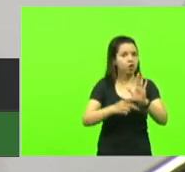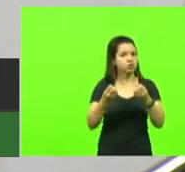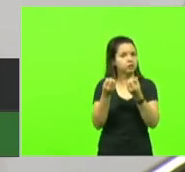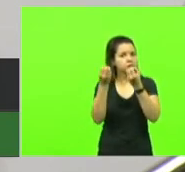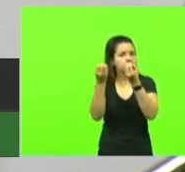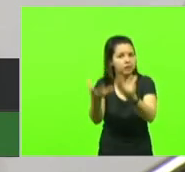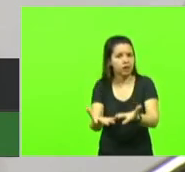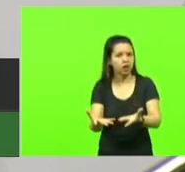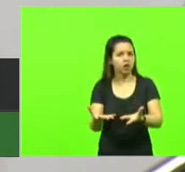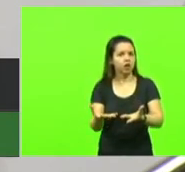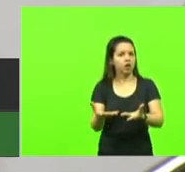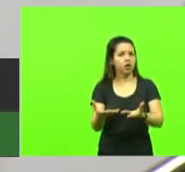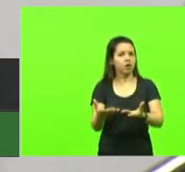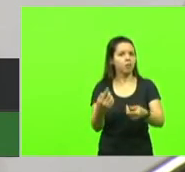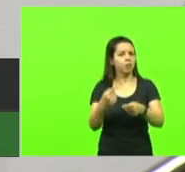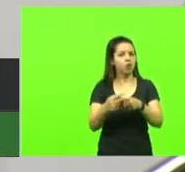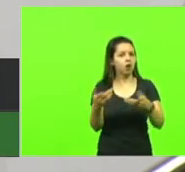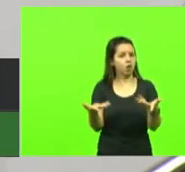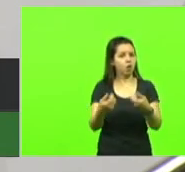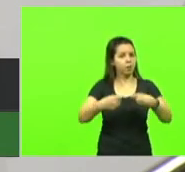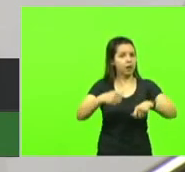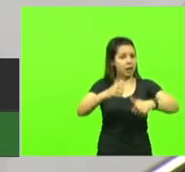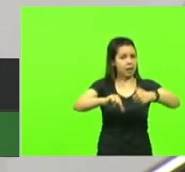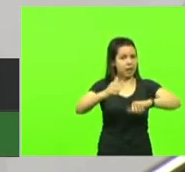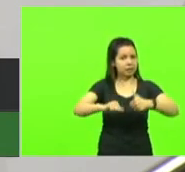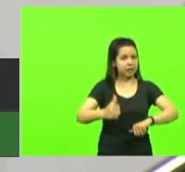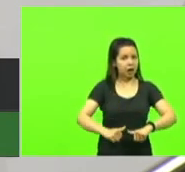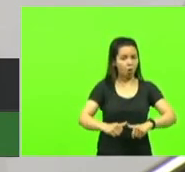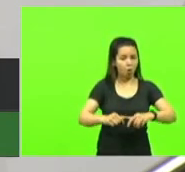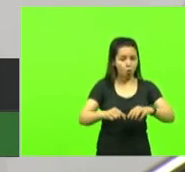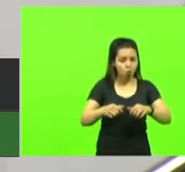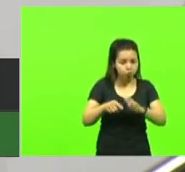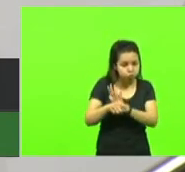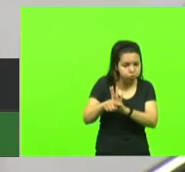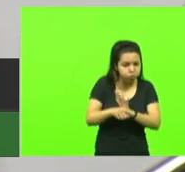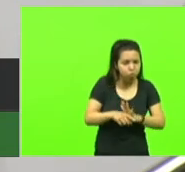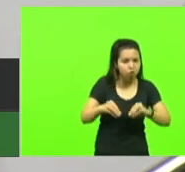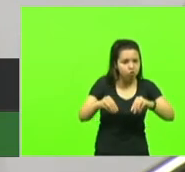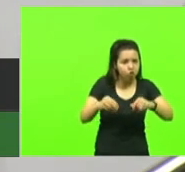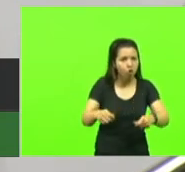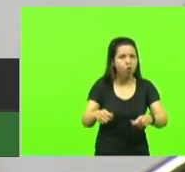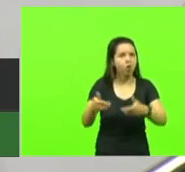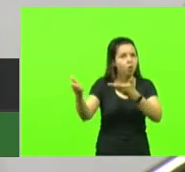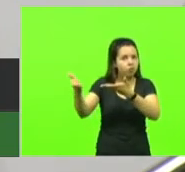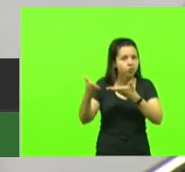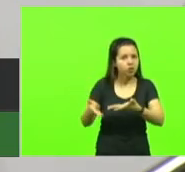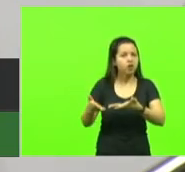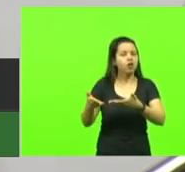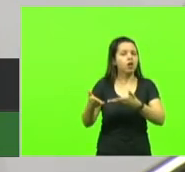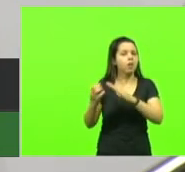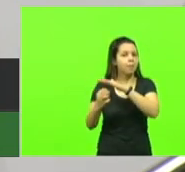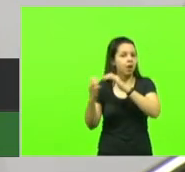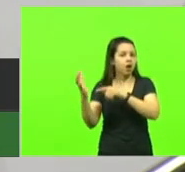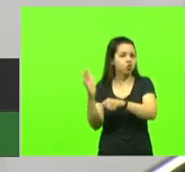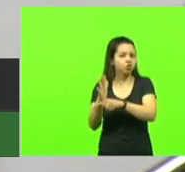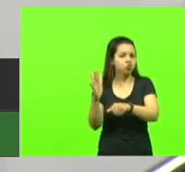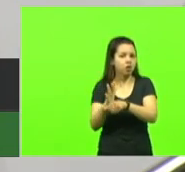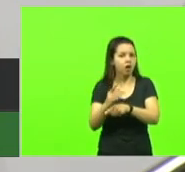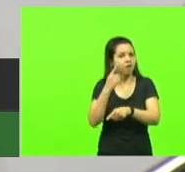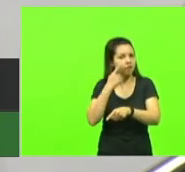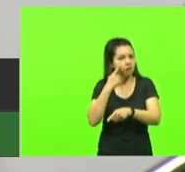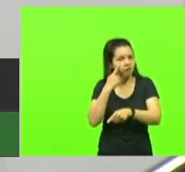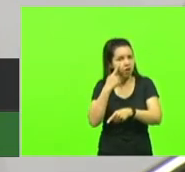sede, porque tem que agora fazer análise do solo. Eu consegui com a Uniplac para nos ajudar, então a gente vai, pega um